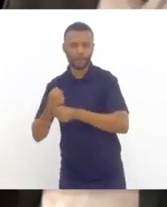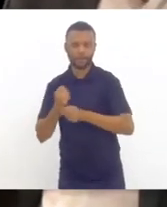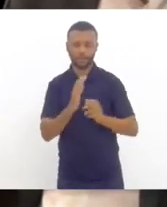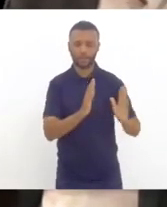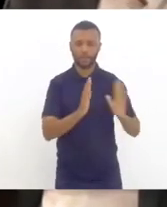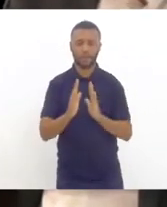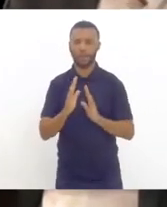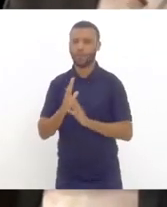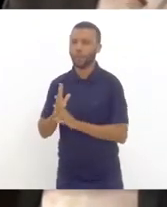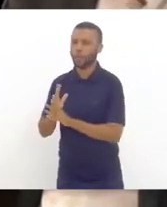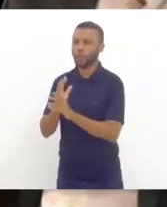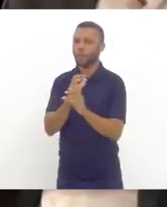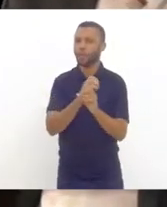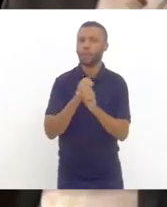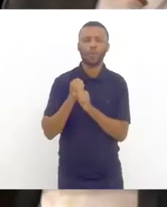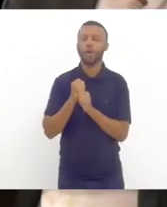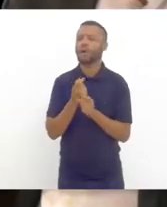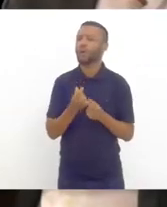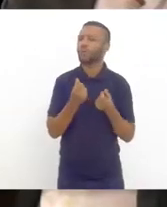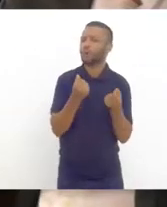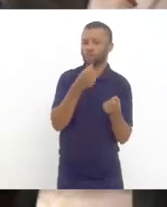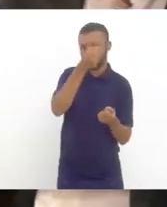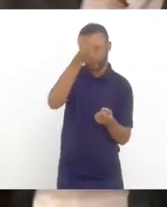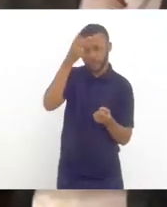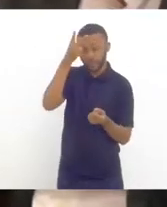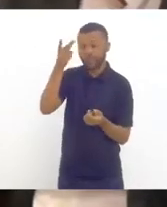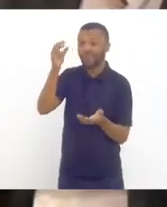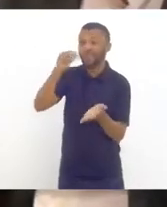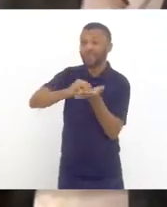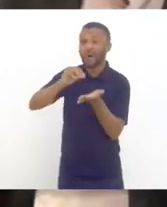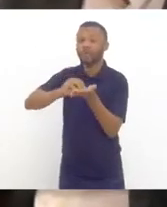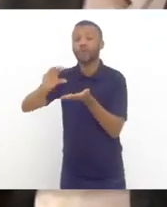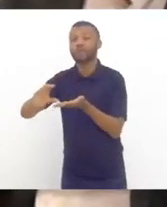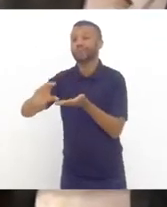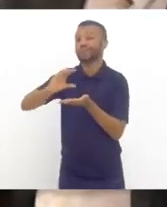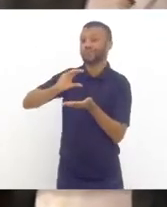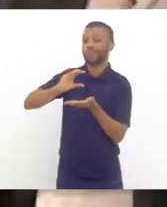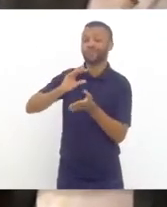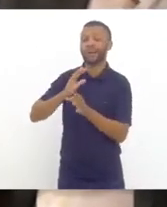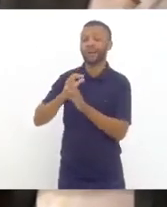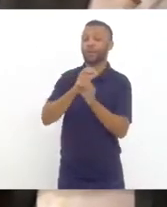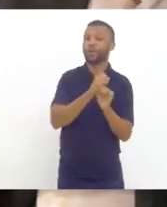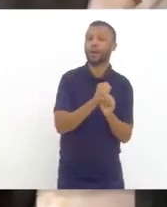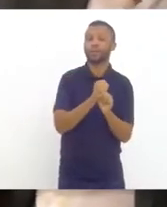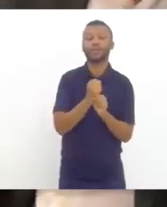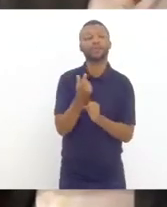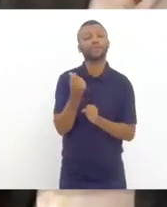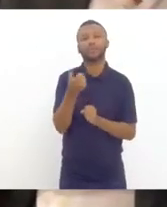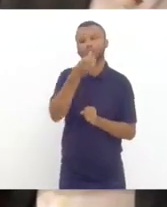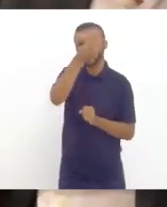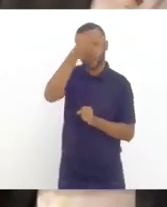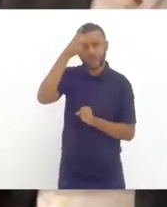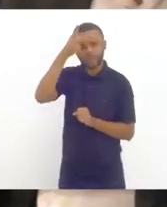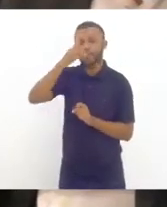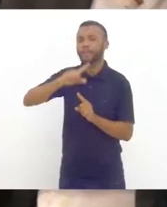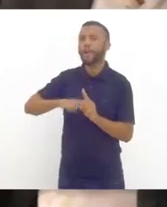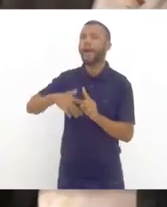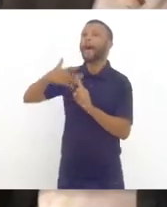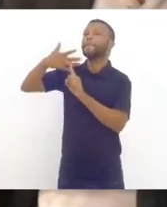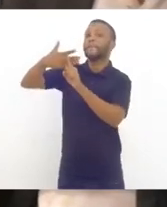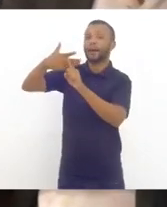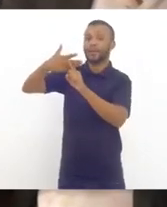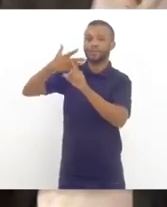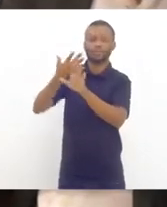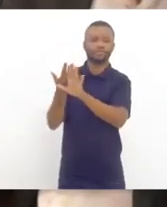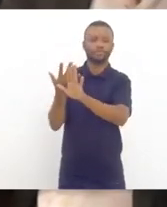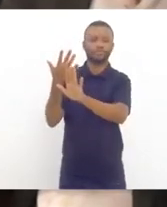de receber, é calculado quanto que cada município recebeu a mais, lá de trás até agora.